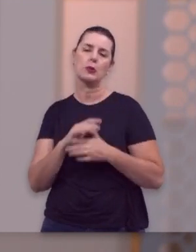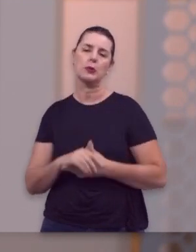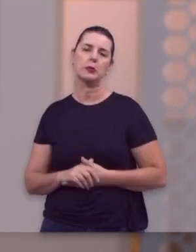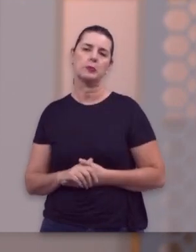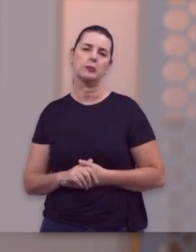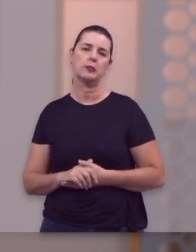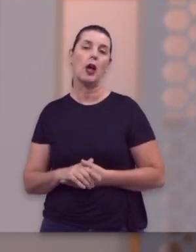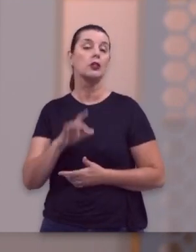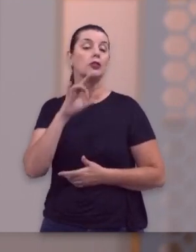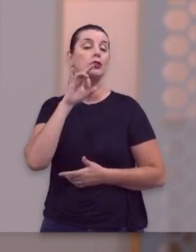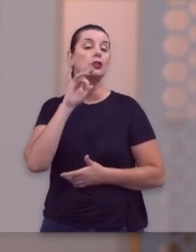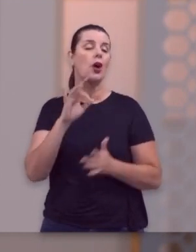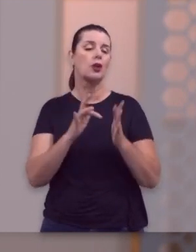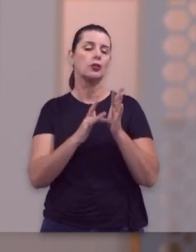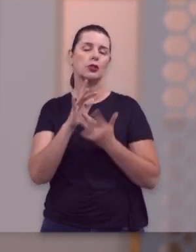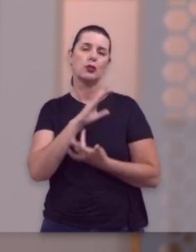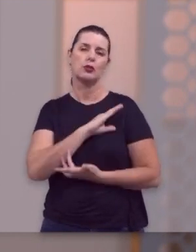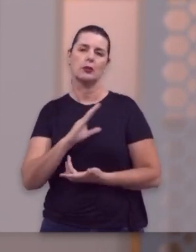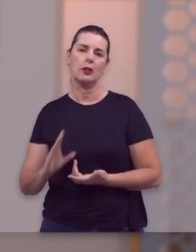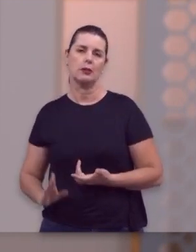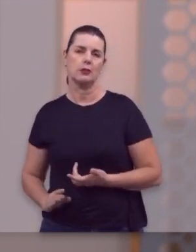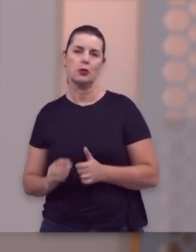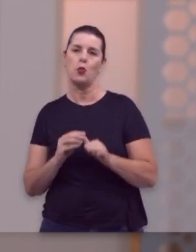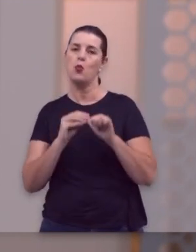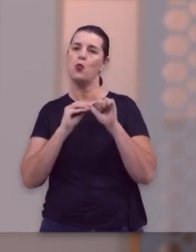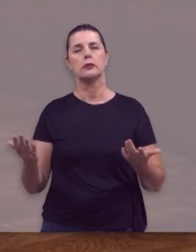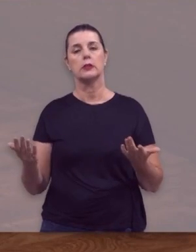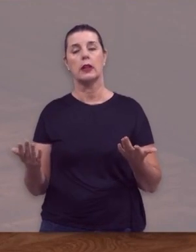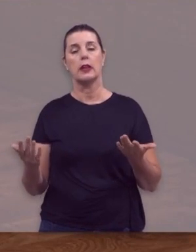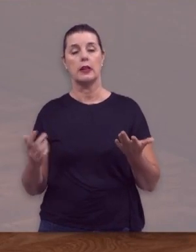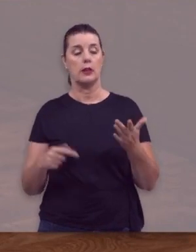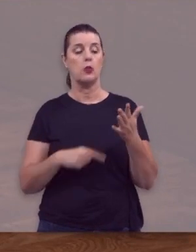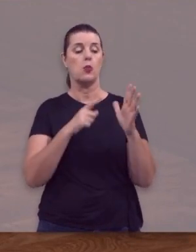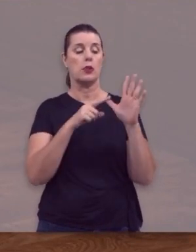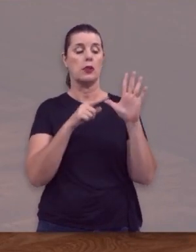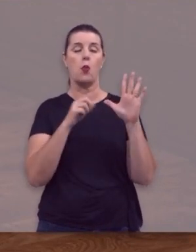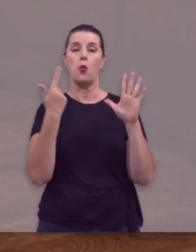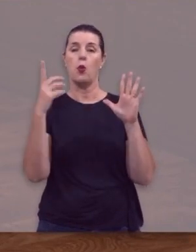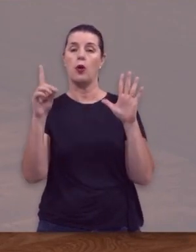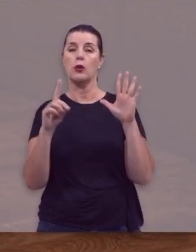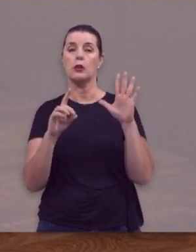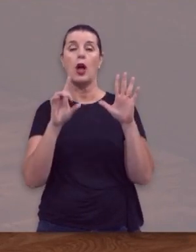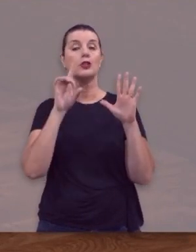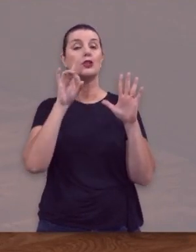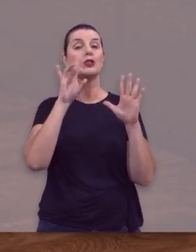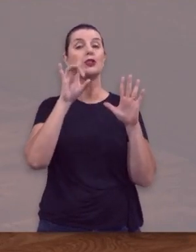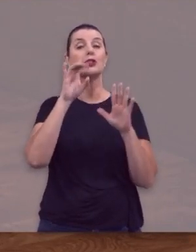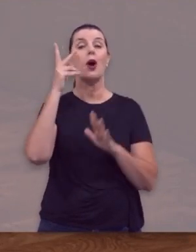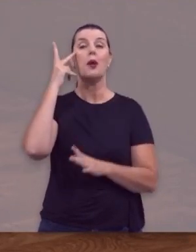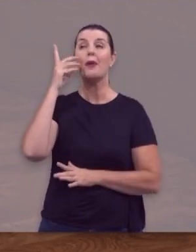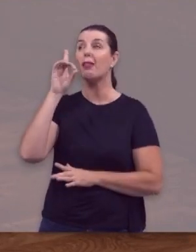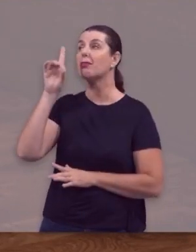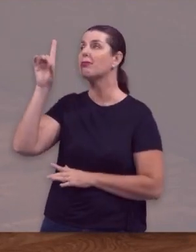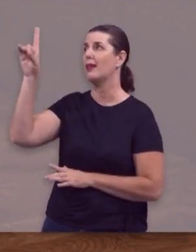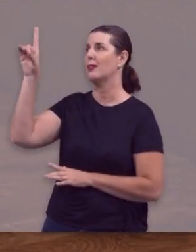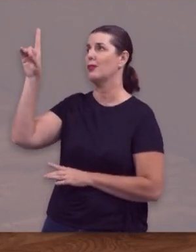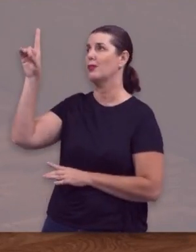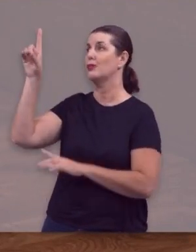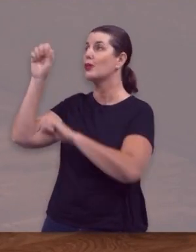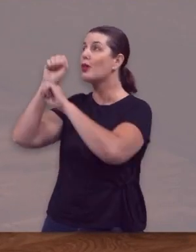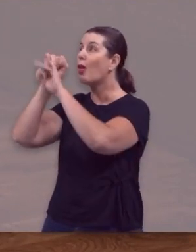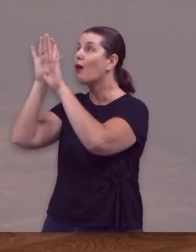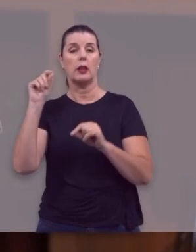São mais de 40 escritores escrevendo num período de mais de 1000 anos, em lugares diferentes, línguas diferentes,